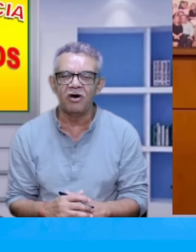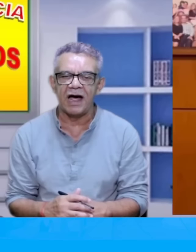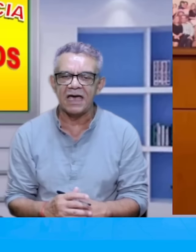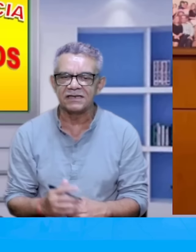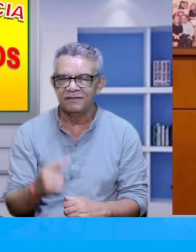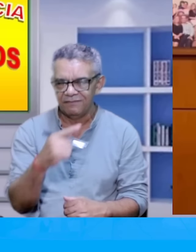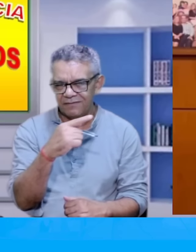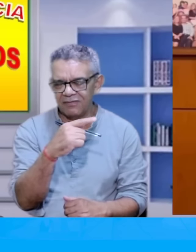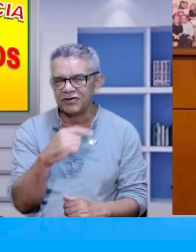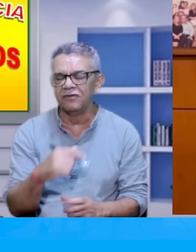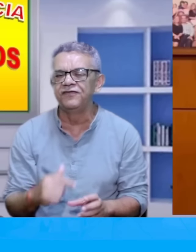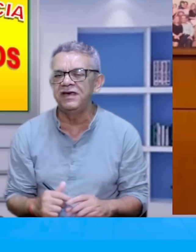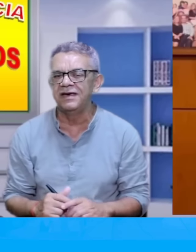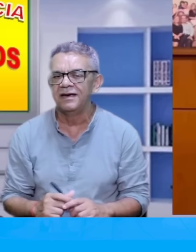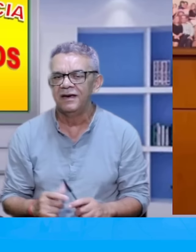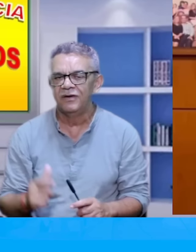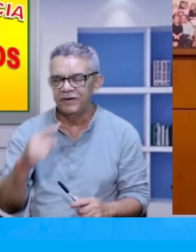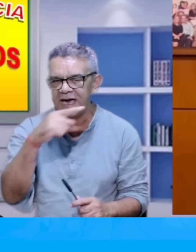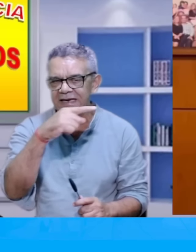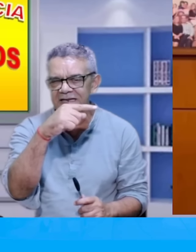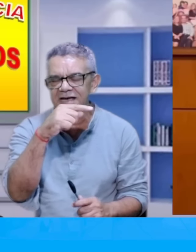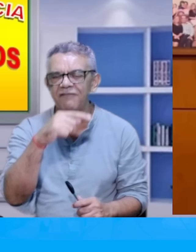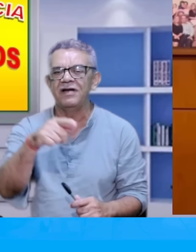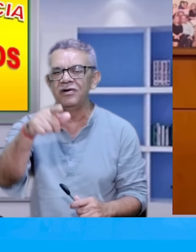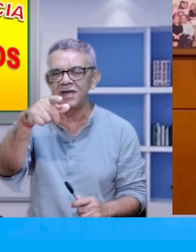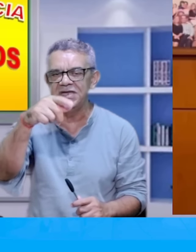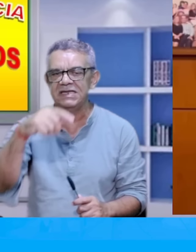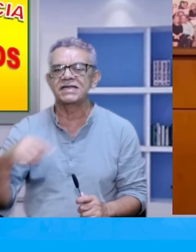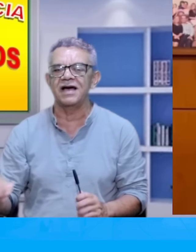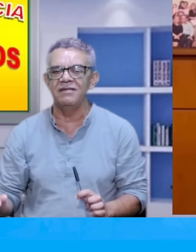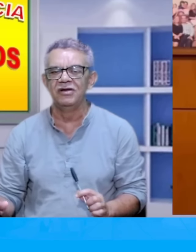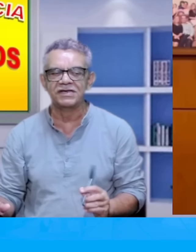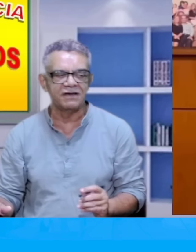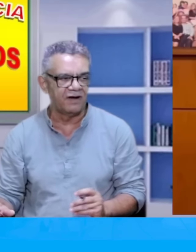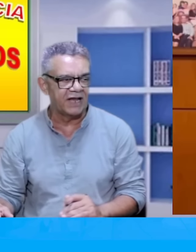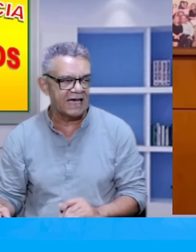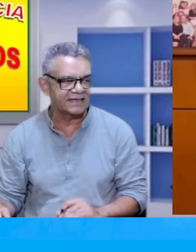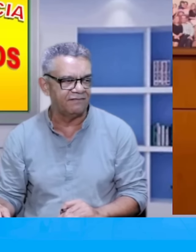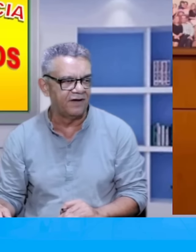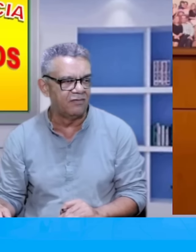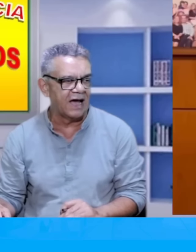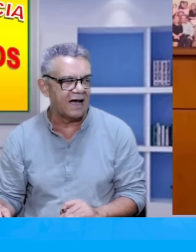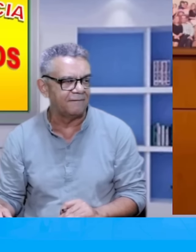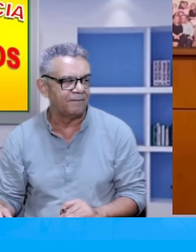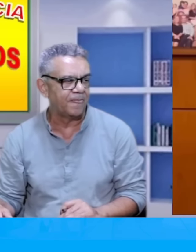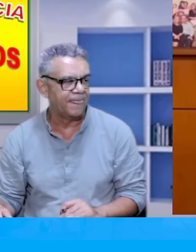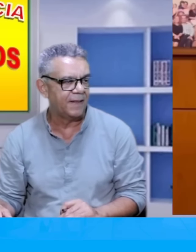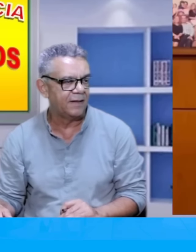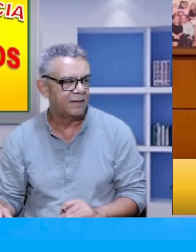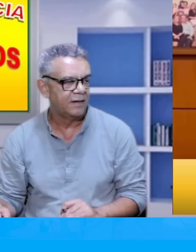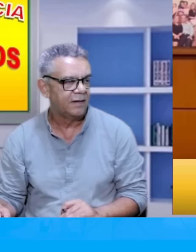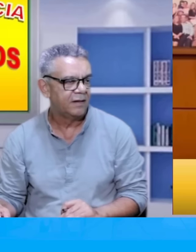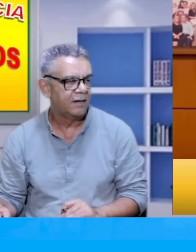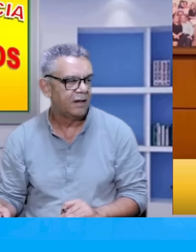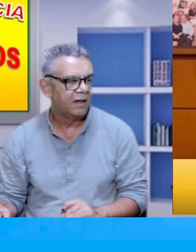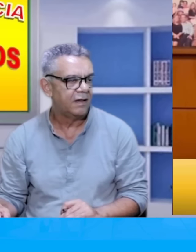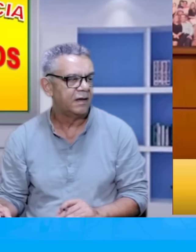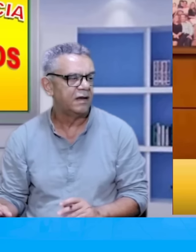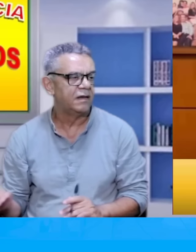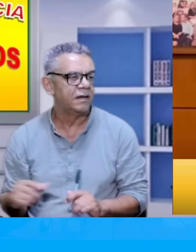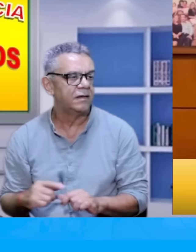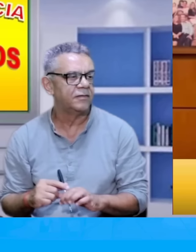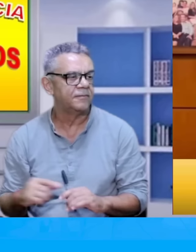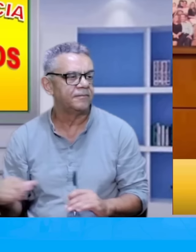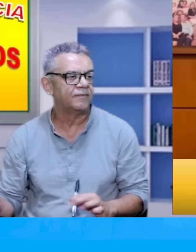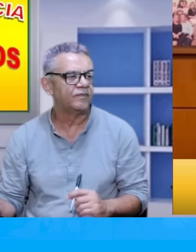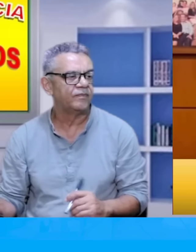Alexandre de Moraes. Vamos ouvir o que é que ele já falou da ministra Carmen Lúcia? Vamos nessa? Vamos lá! O que está acontecendo no